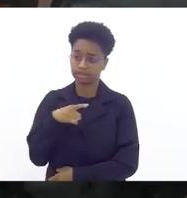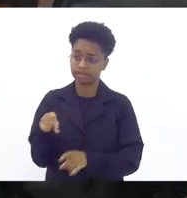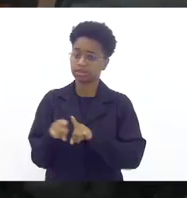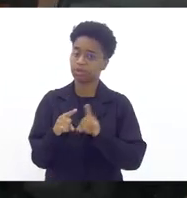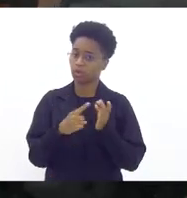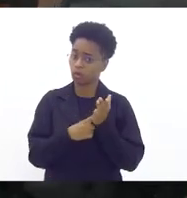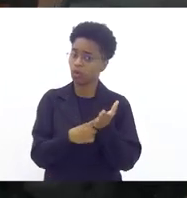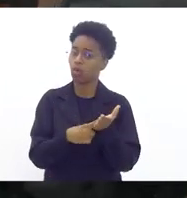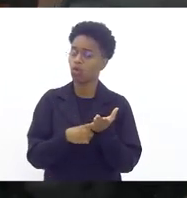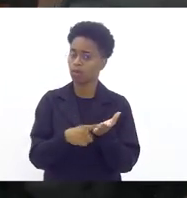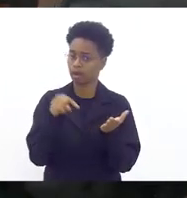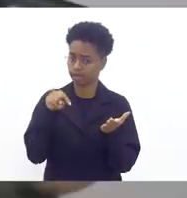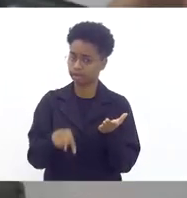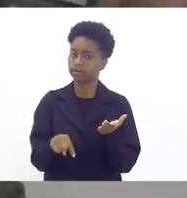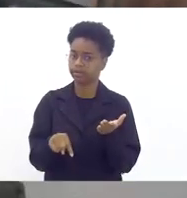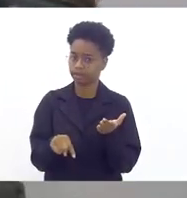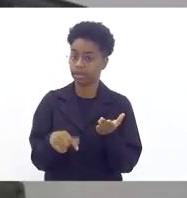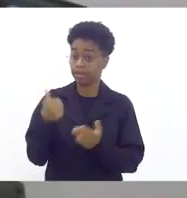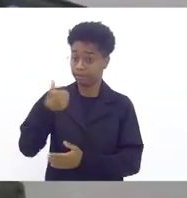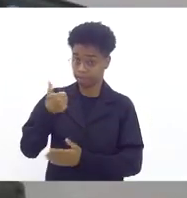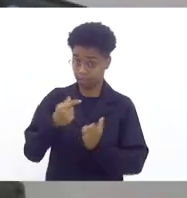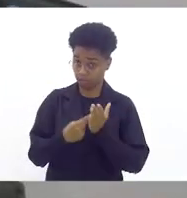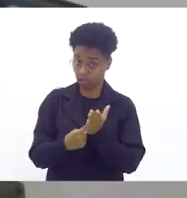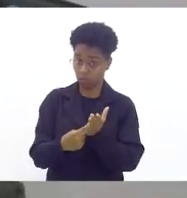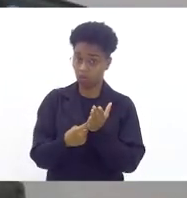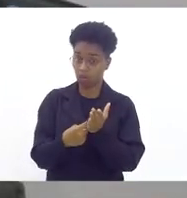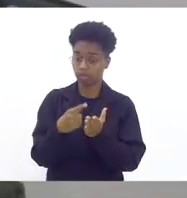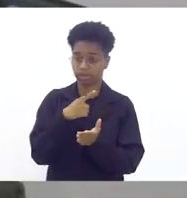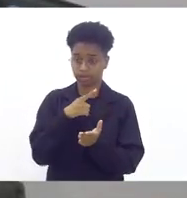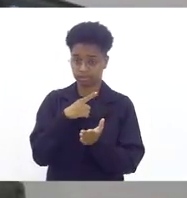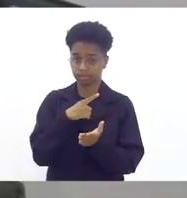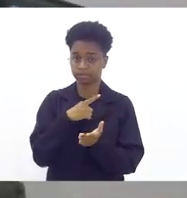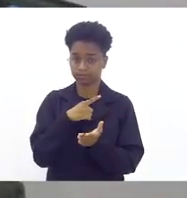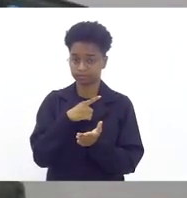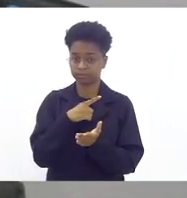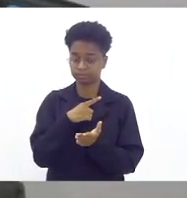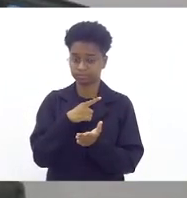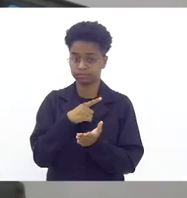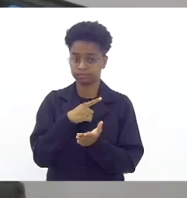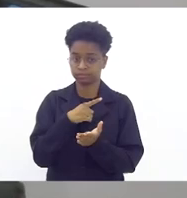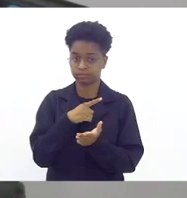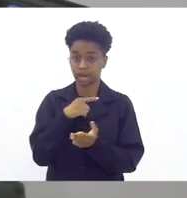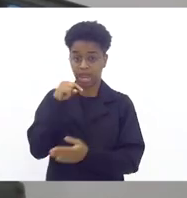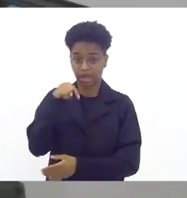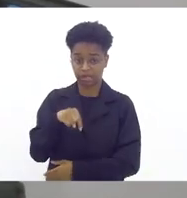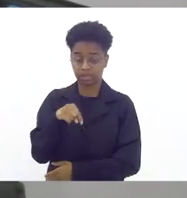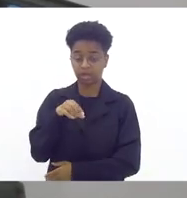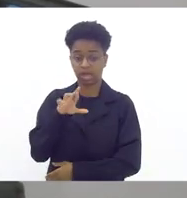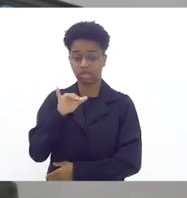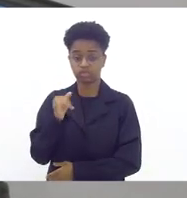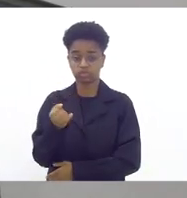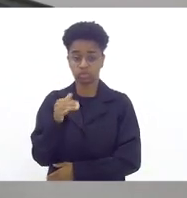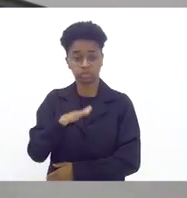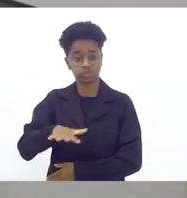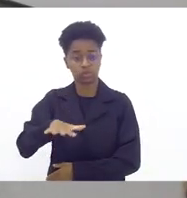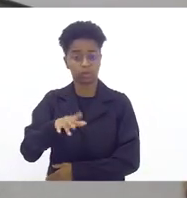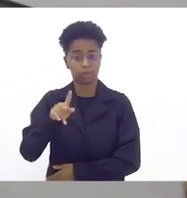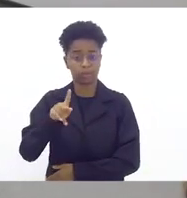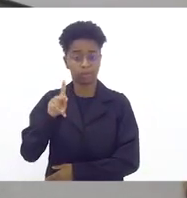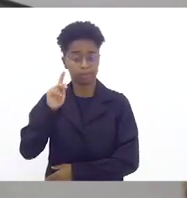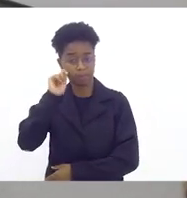compromisso. O primeiro compromisso que nós vamos ter é que o RJ Solo Preto indígena